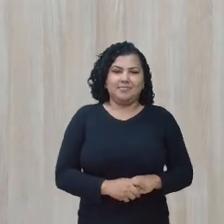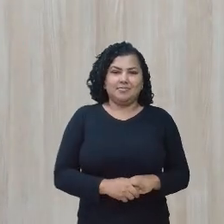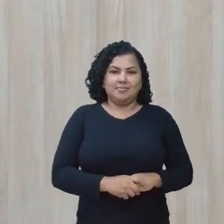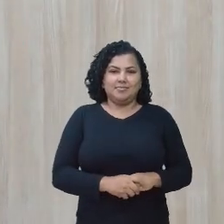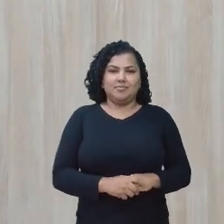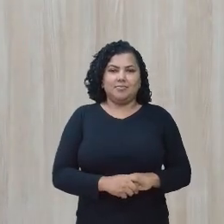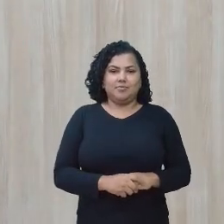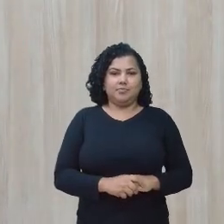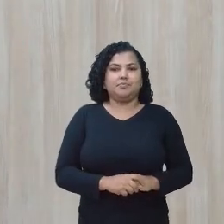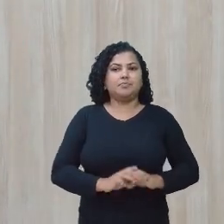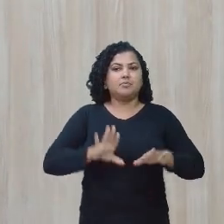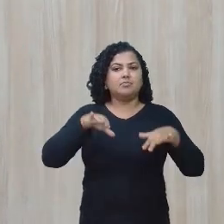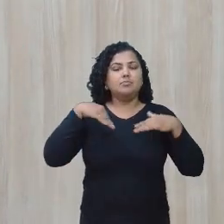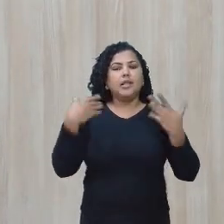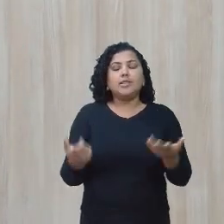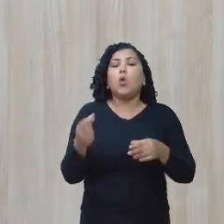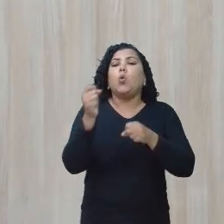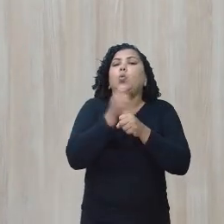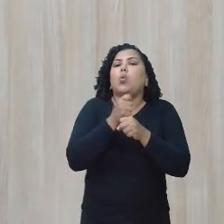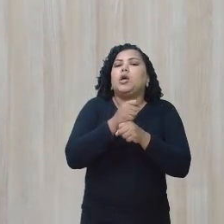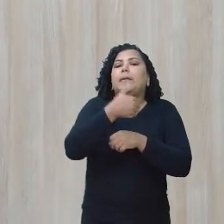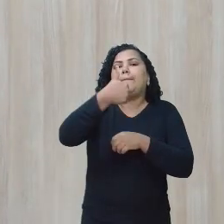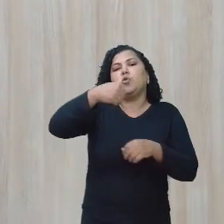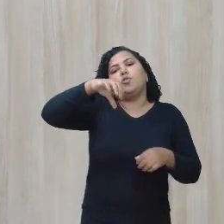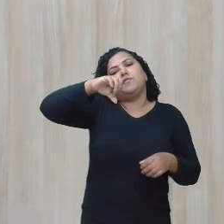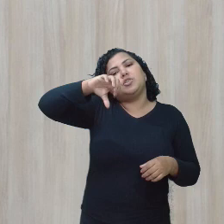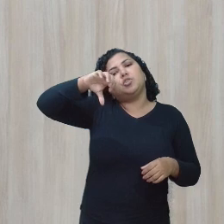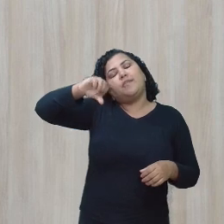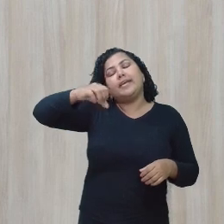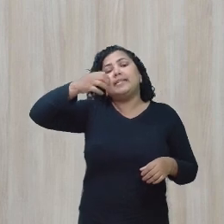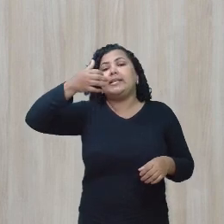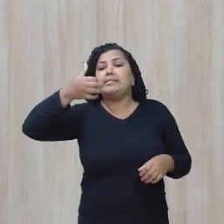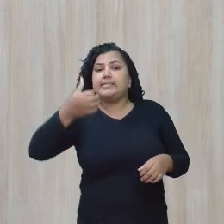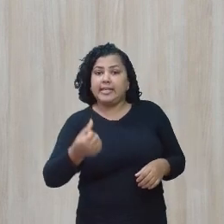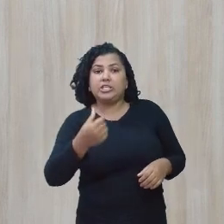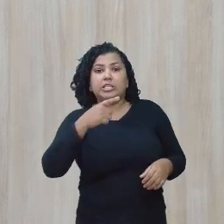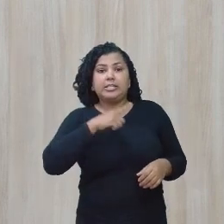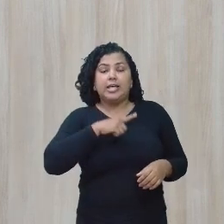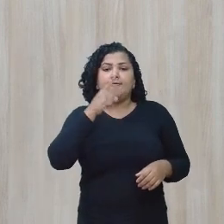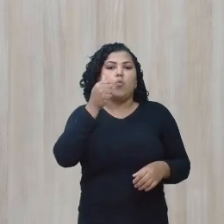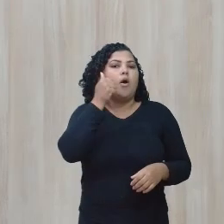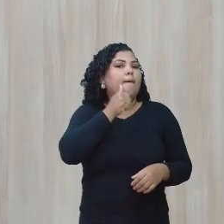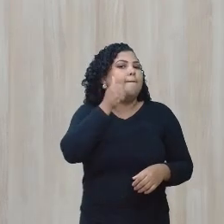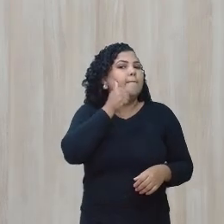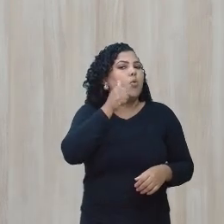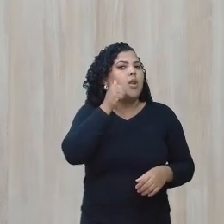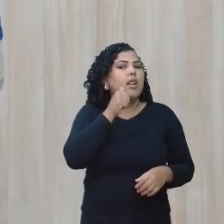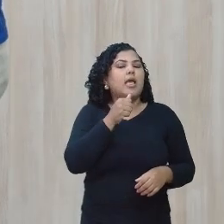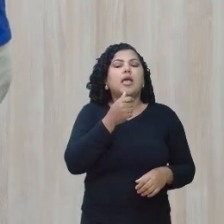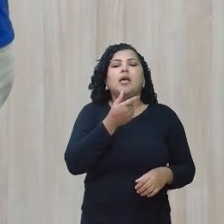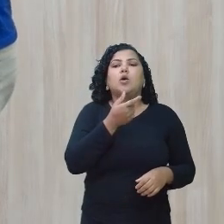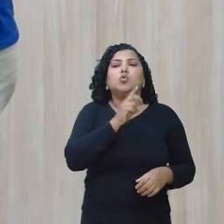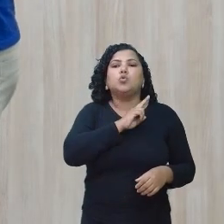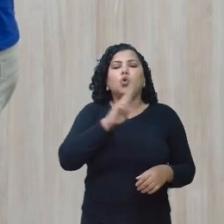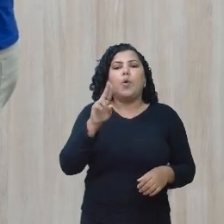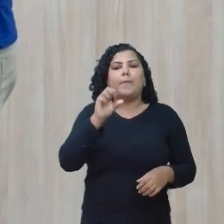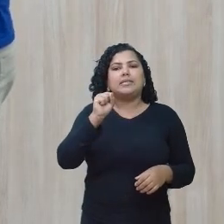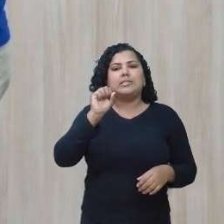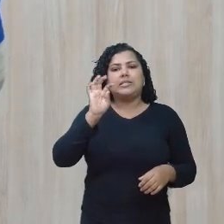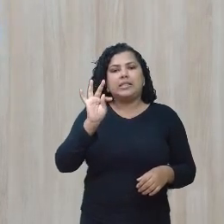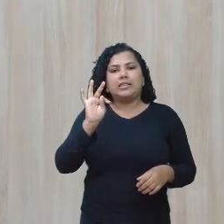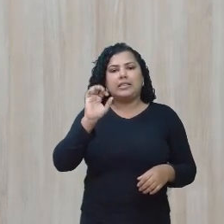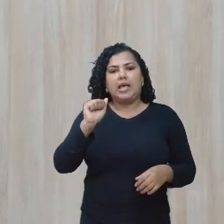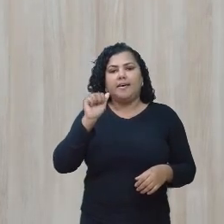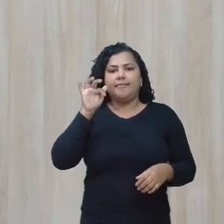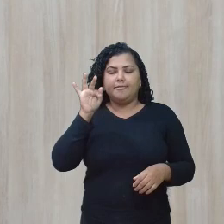em Wimbledon, em 96, aconteceu uma situação muito interessante. A tenista Steffi Graf estava jogando lá, no meio do